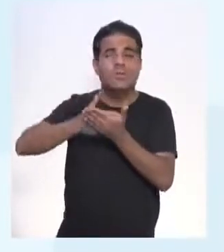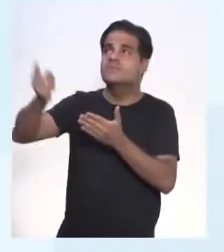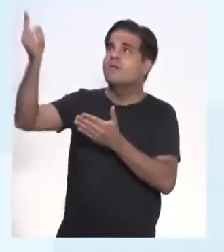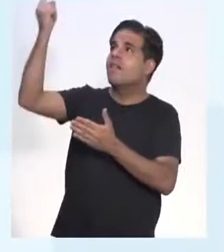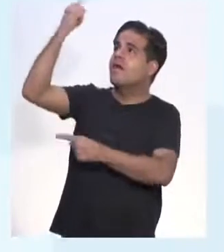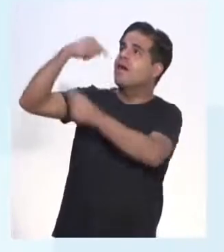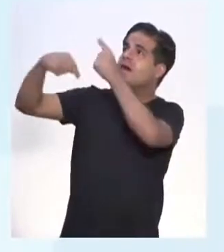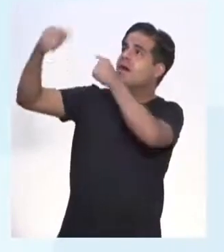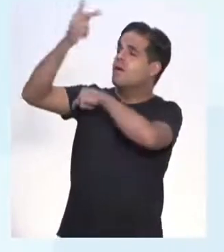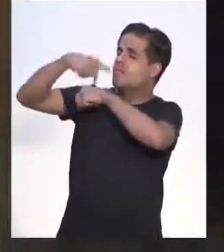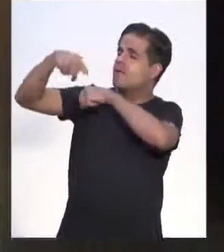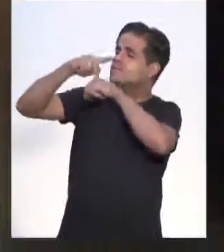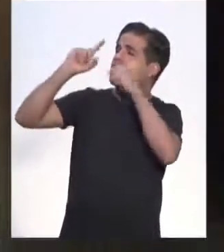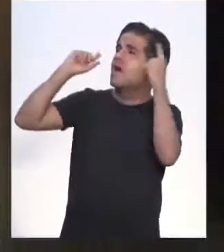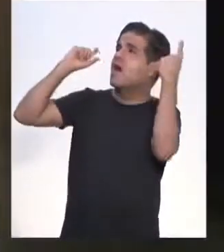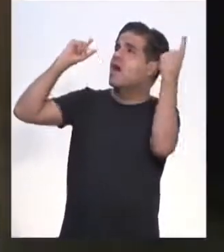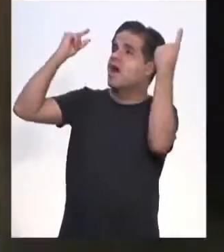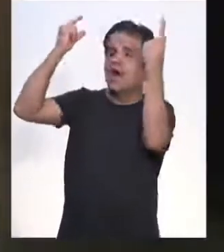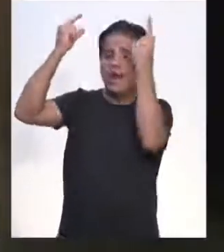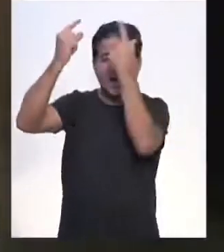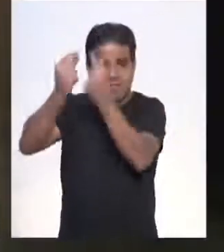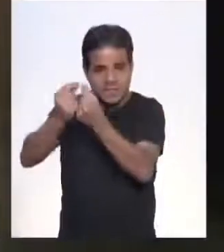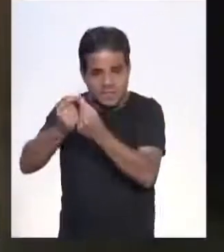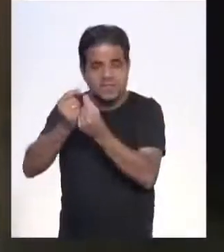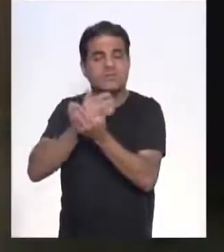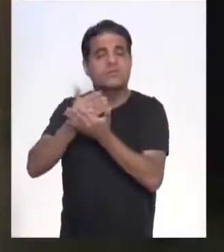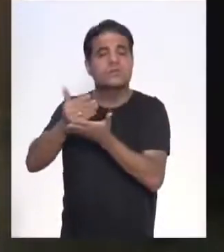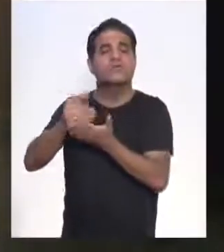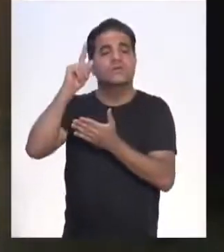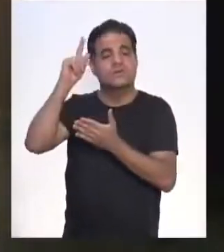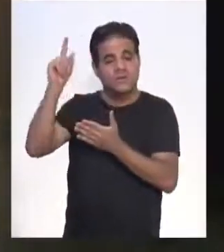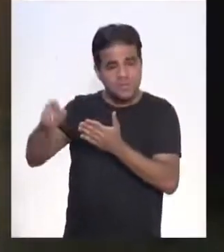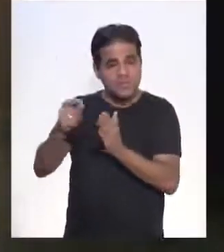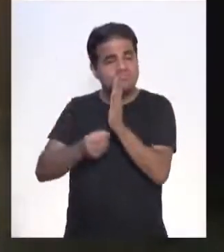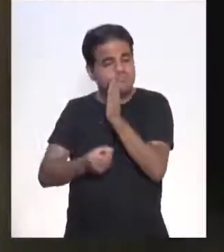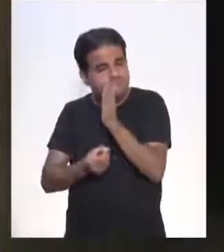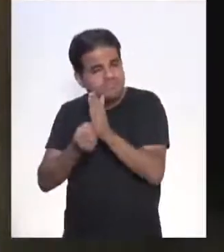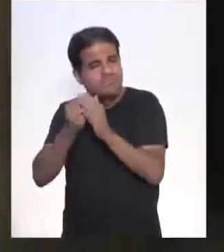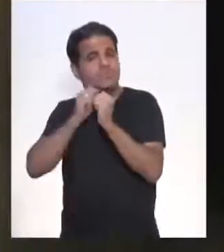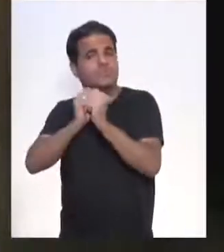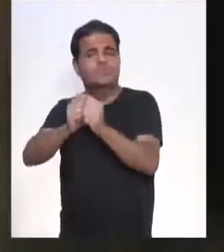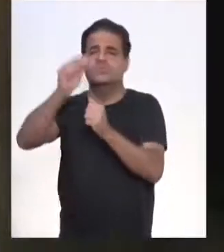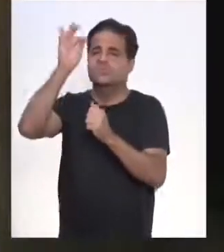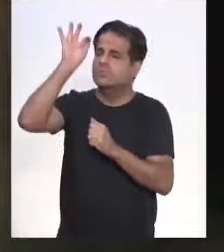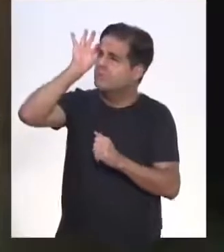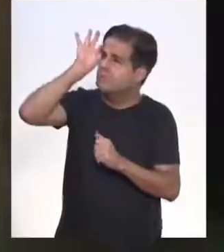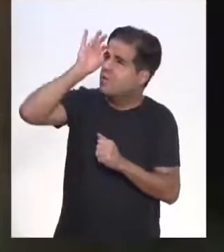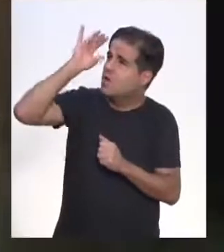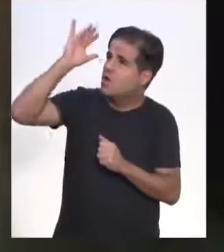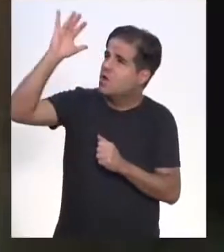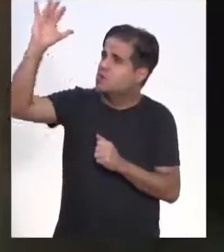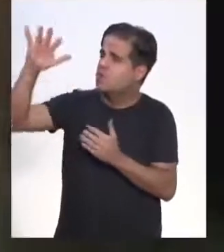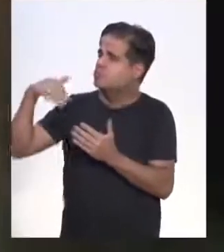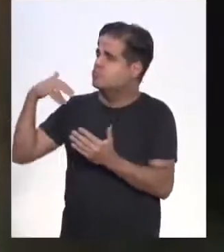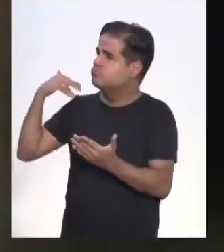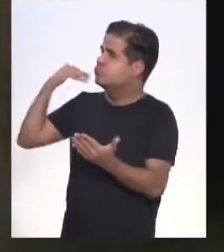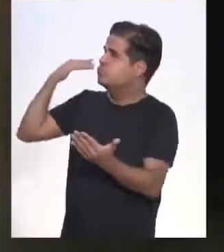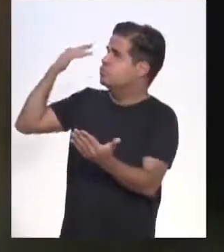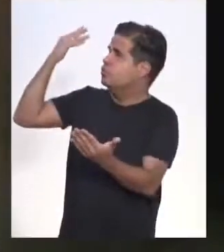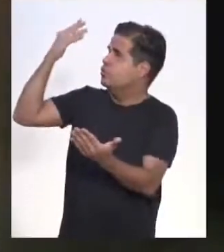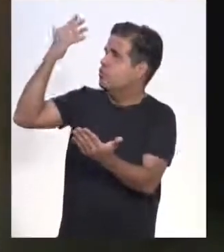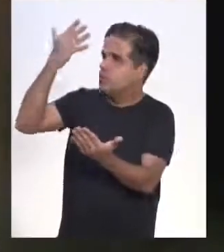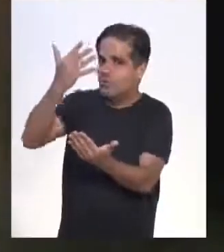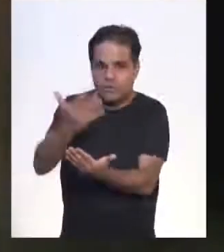Antiga, praticamente de mãos dadas com o próprio surgimento da filosofia e que perdura, né, até os dias atuais,